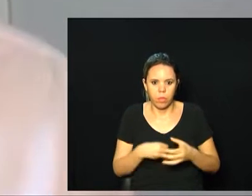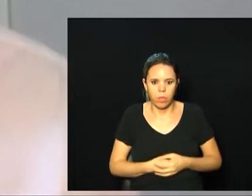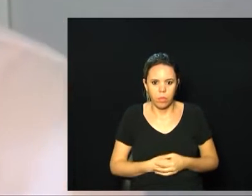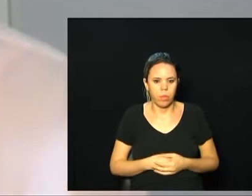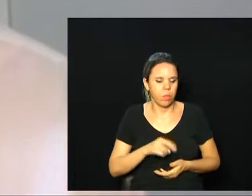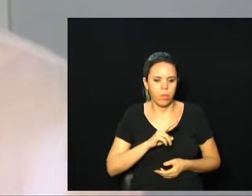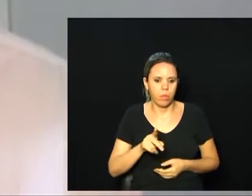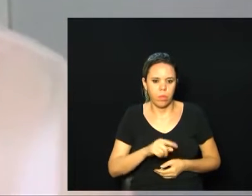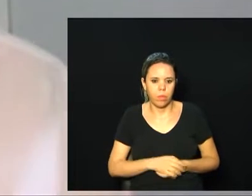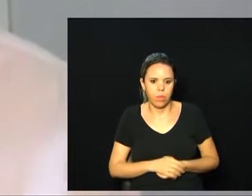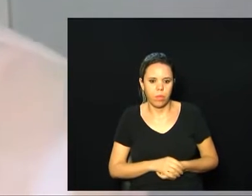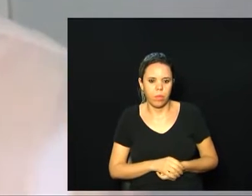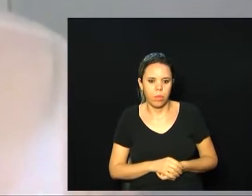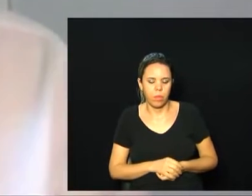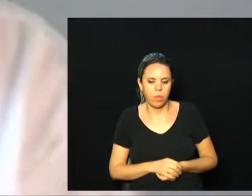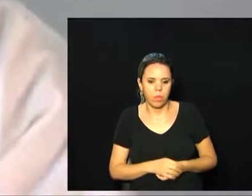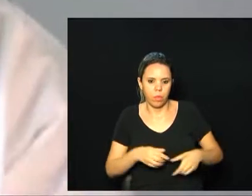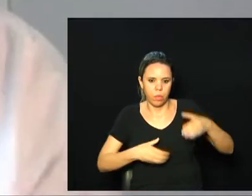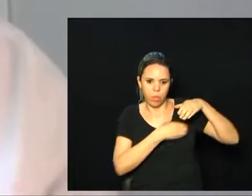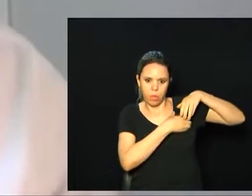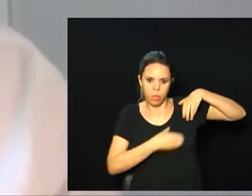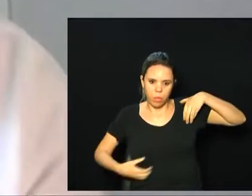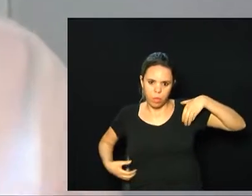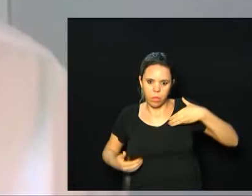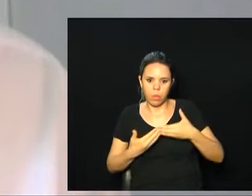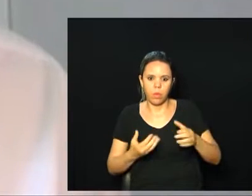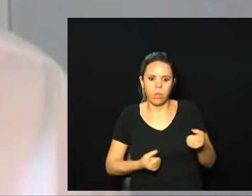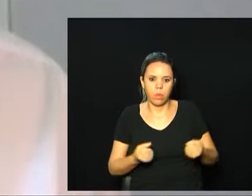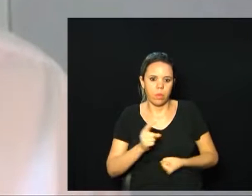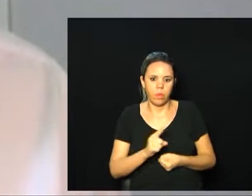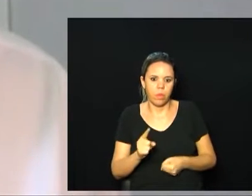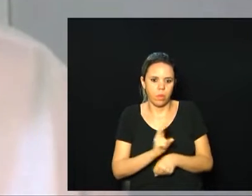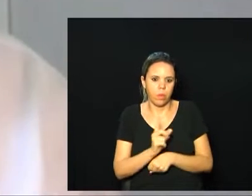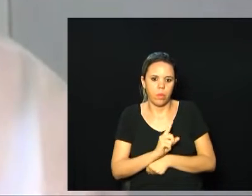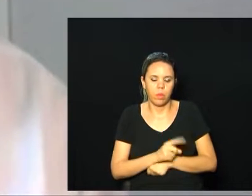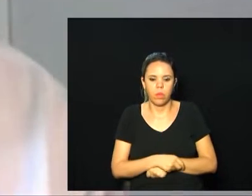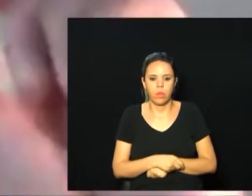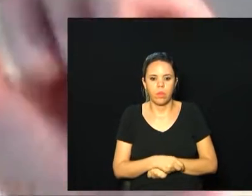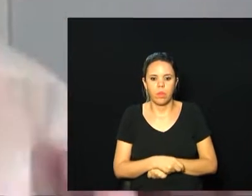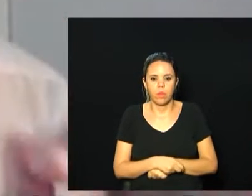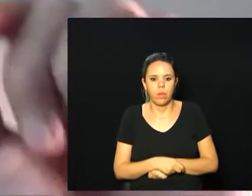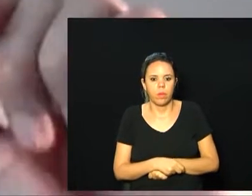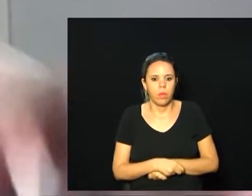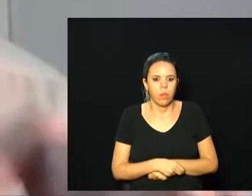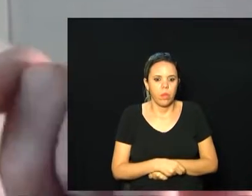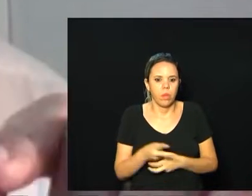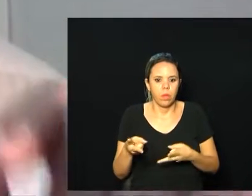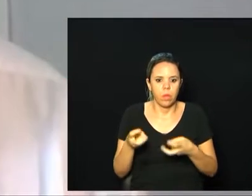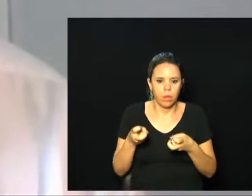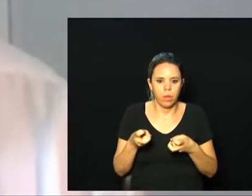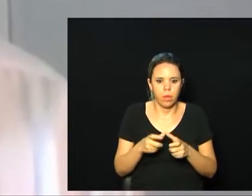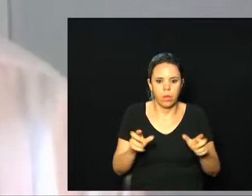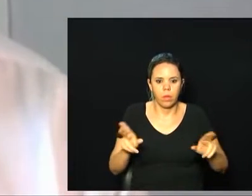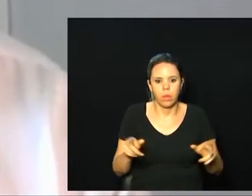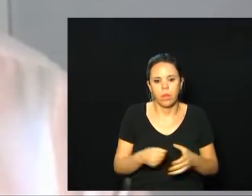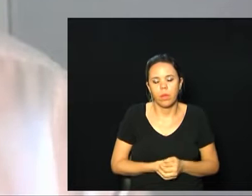é máscara. Tá? É como eu usar o cinto de segurança solto dentro do meu carro, ele não está me segurando. Então, assim, a autopercepção é a grande